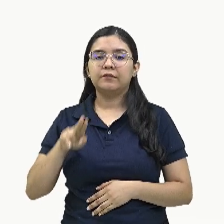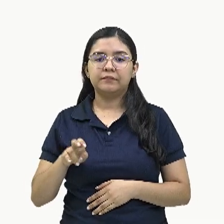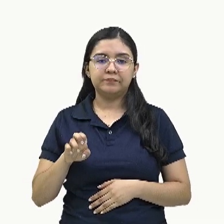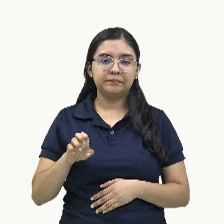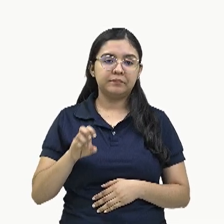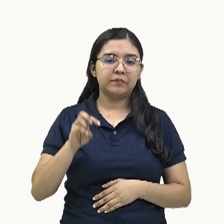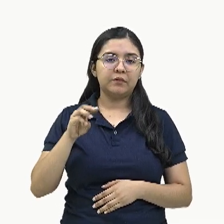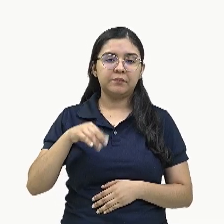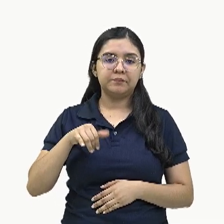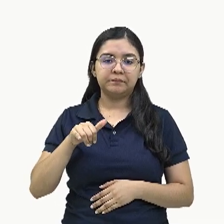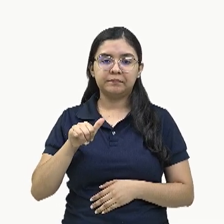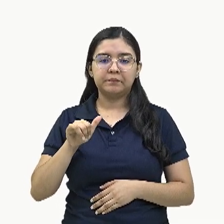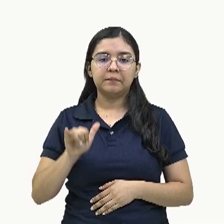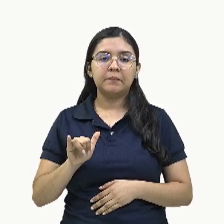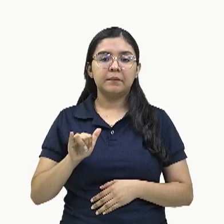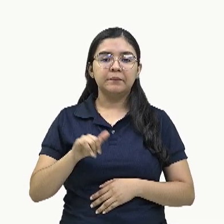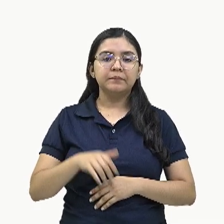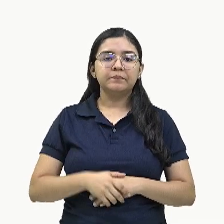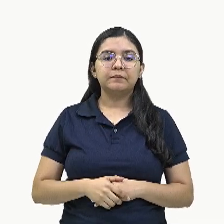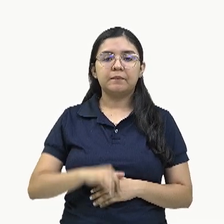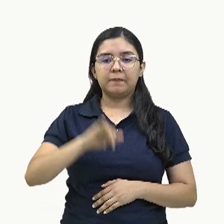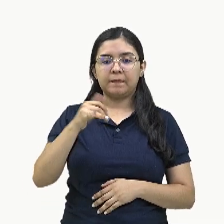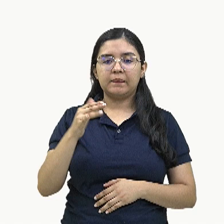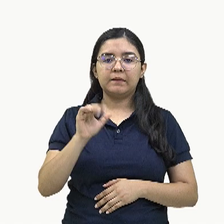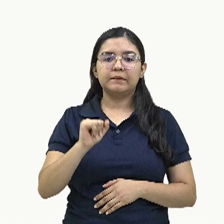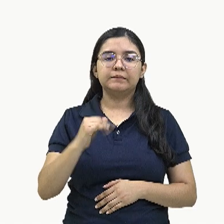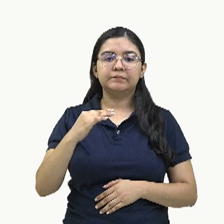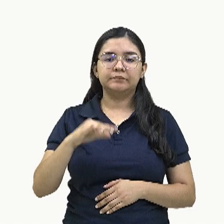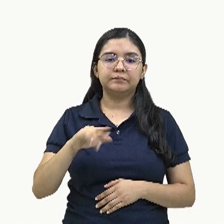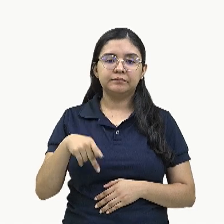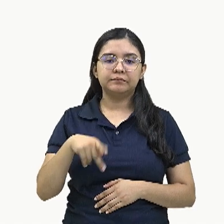jacket? O que eu uso?